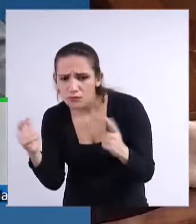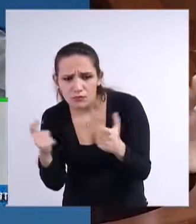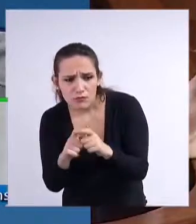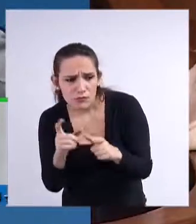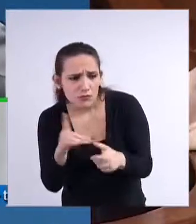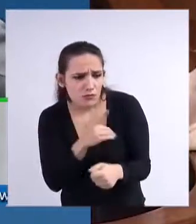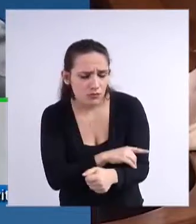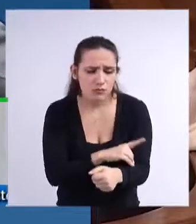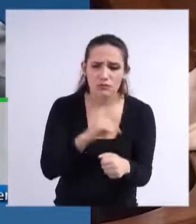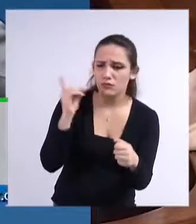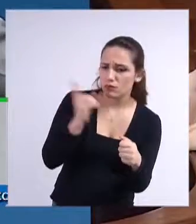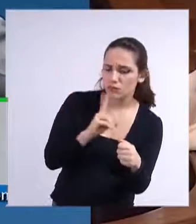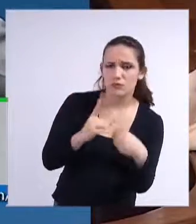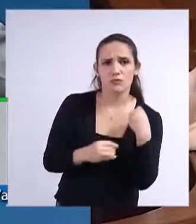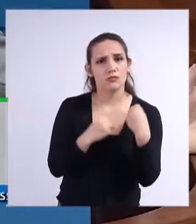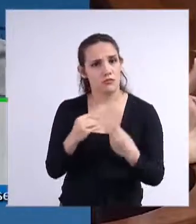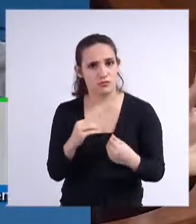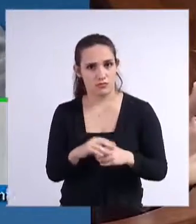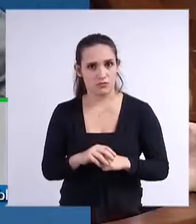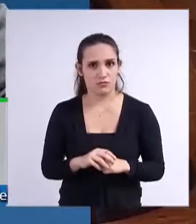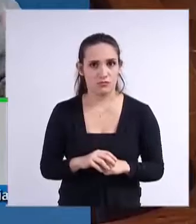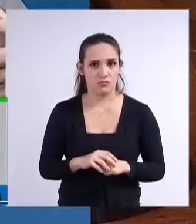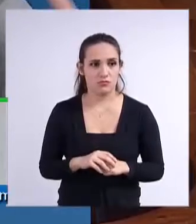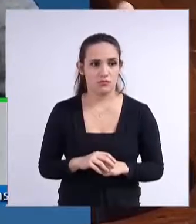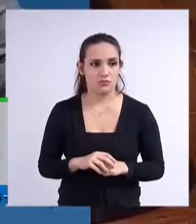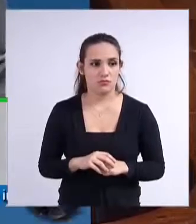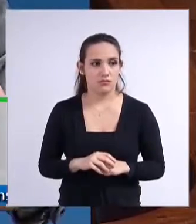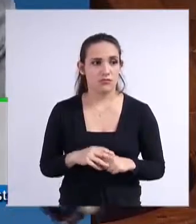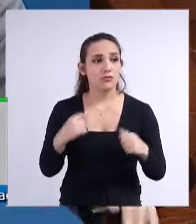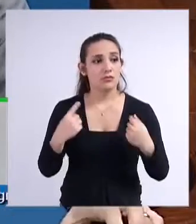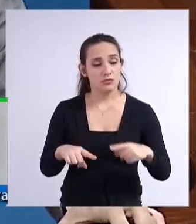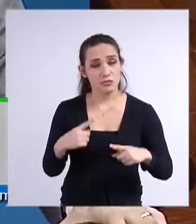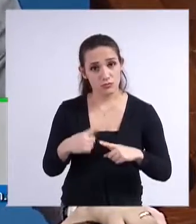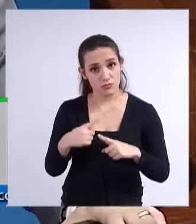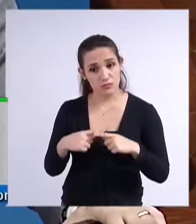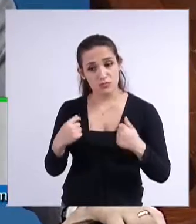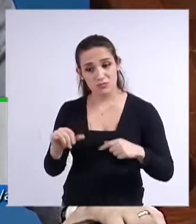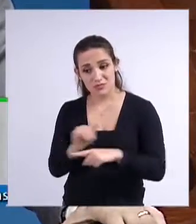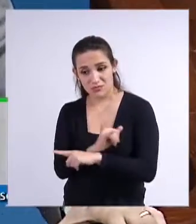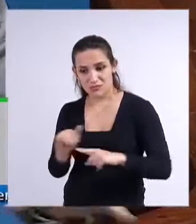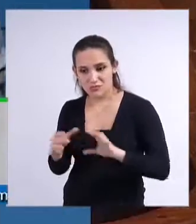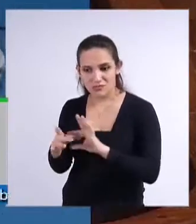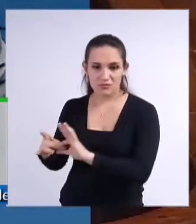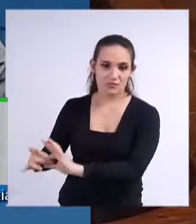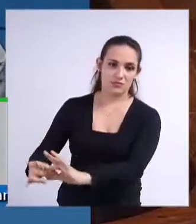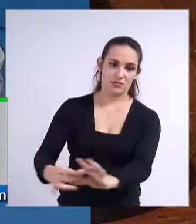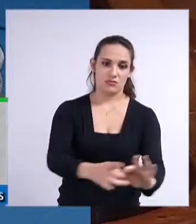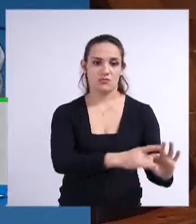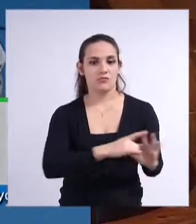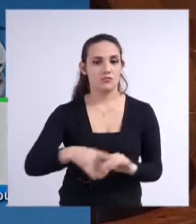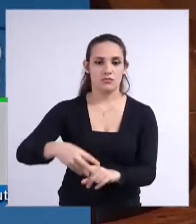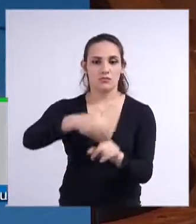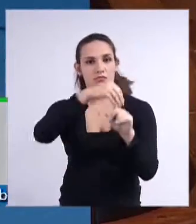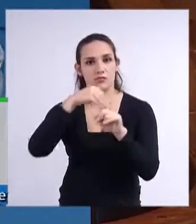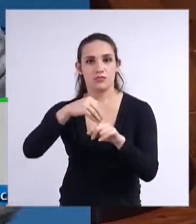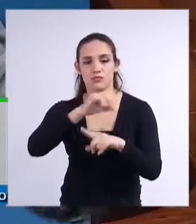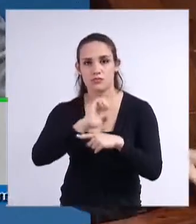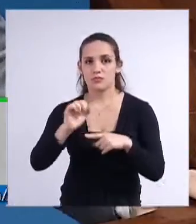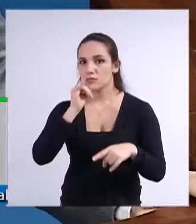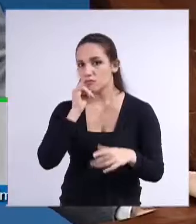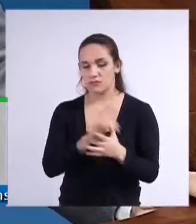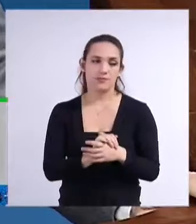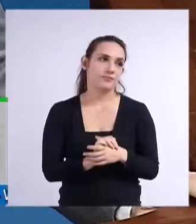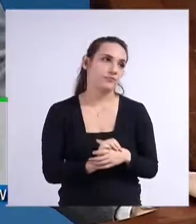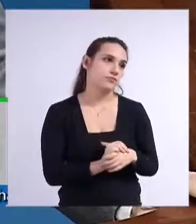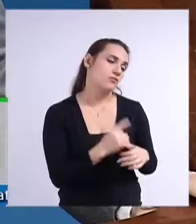para acontecer uma sintonia de ações. Porque se o município trabalha de uma